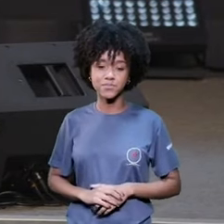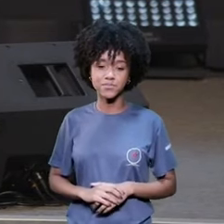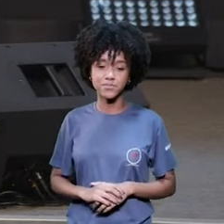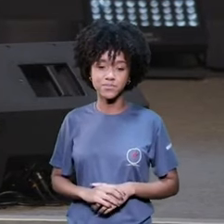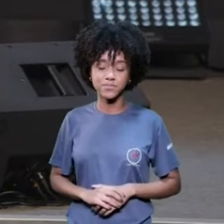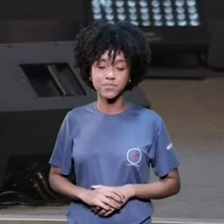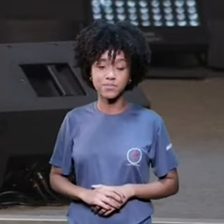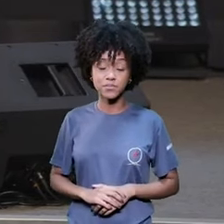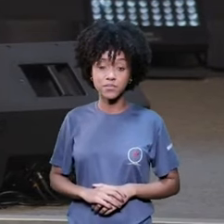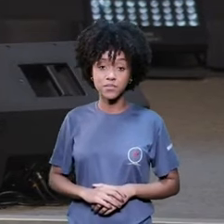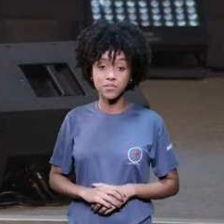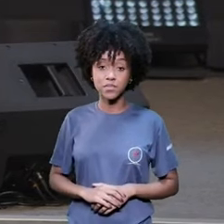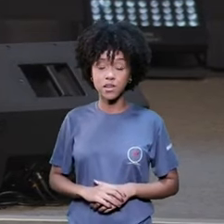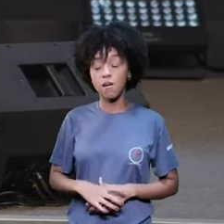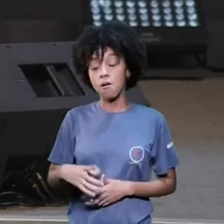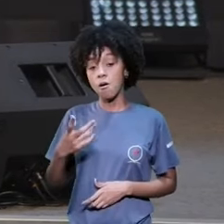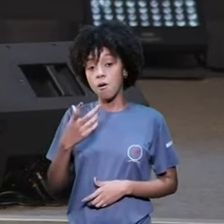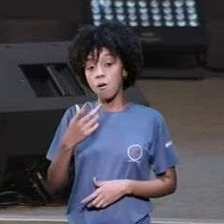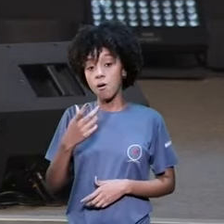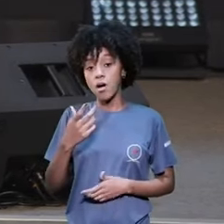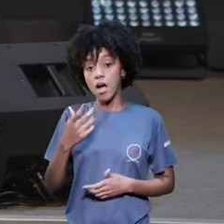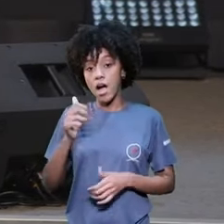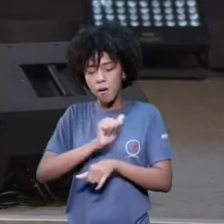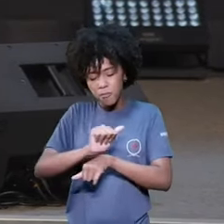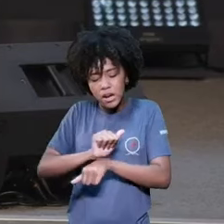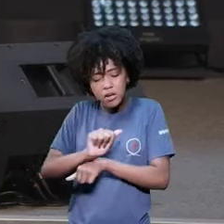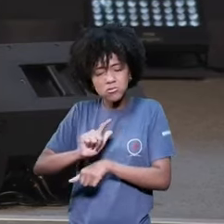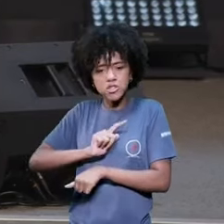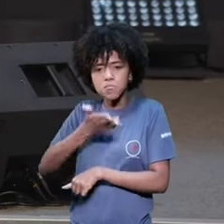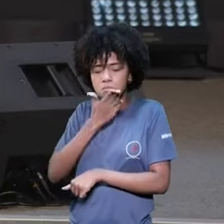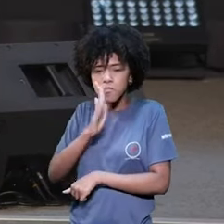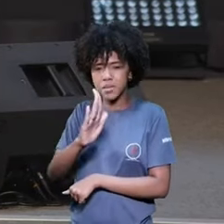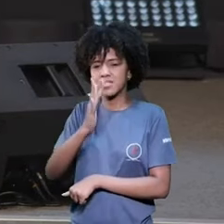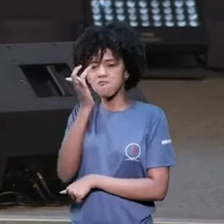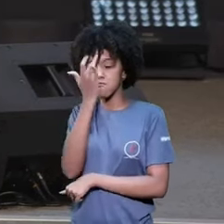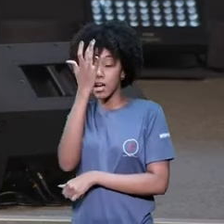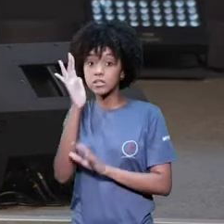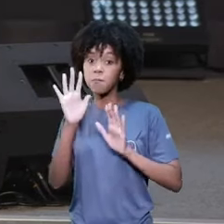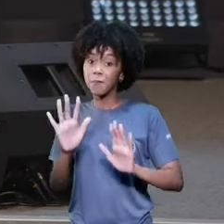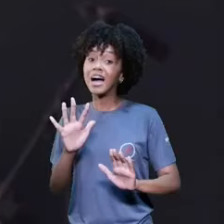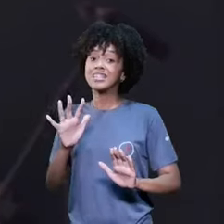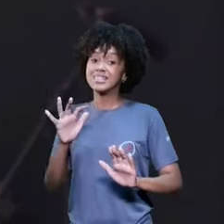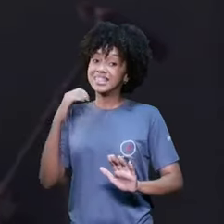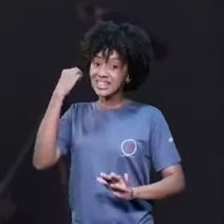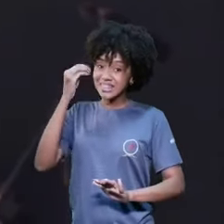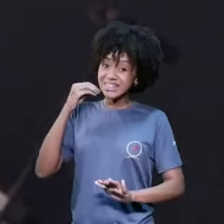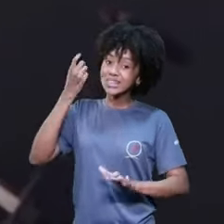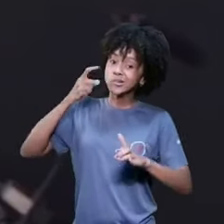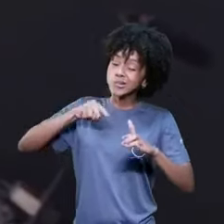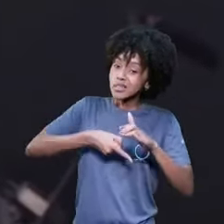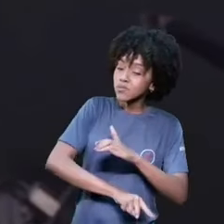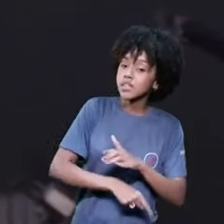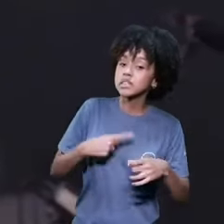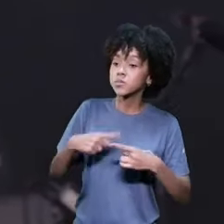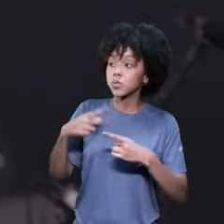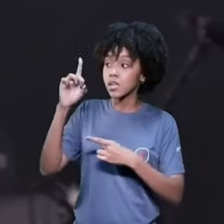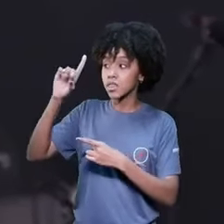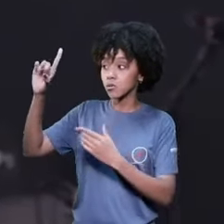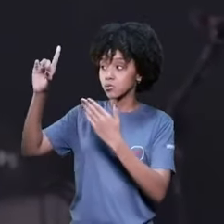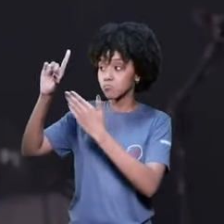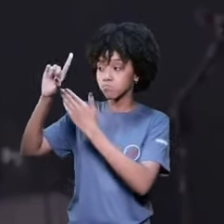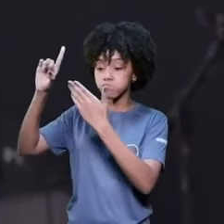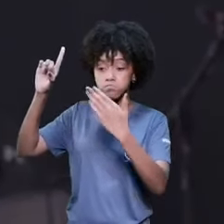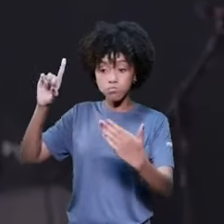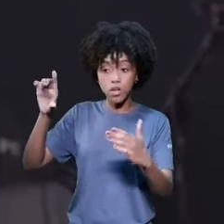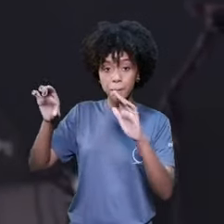Dizem que Abraão tinha uma promessa muito fácil de entender, mas também muito pesada de viver, porque Deus aparece para ele no capítulo